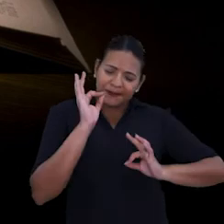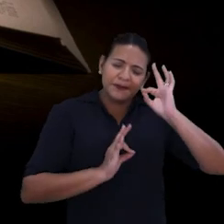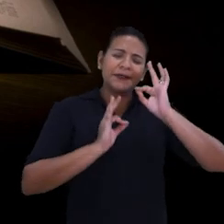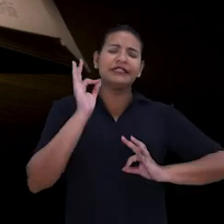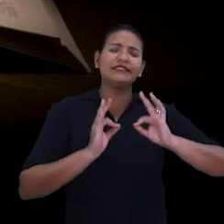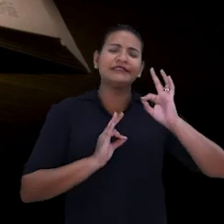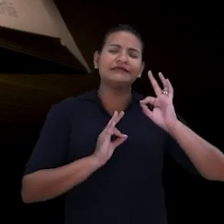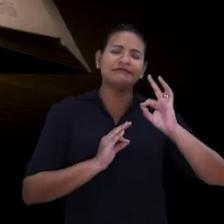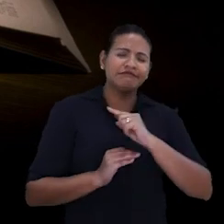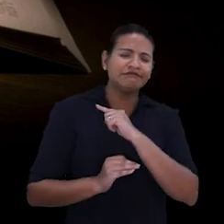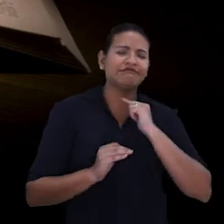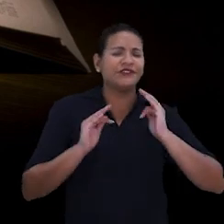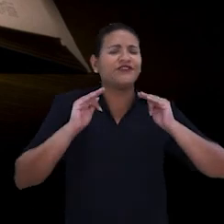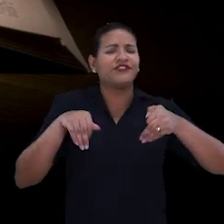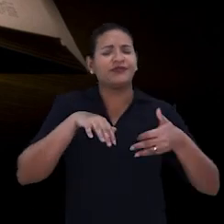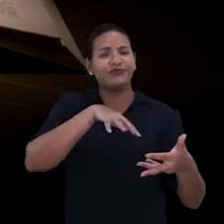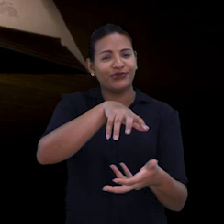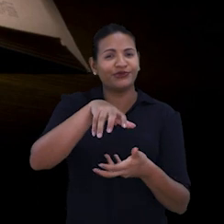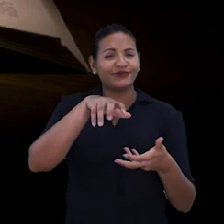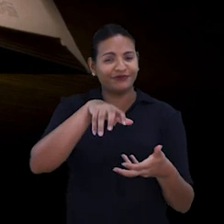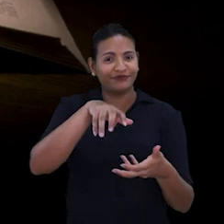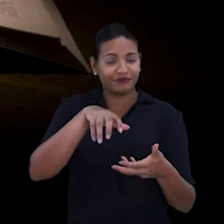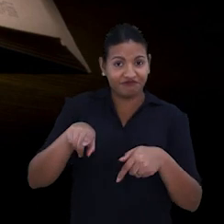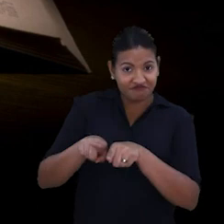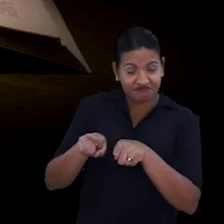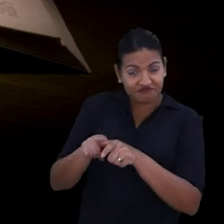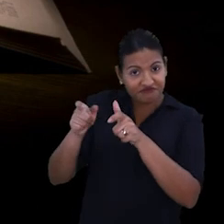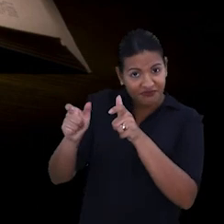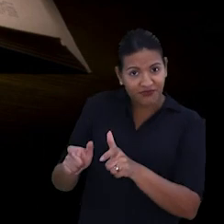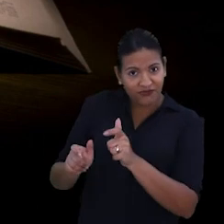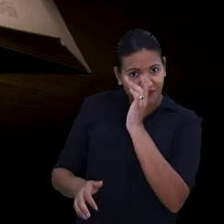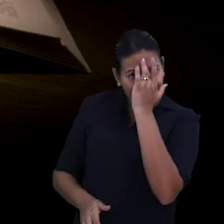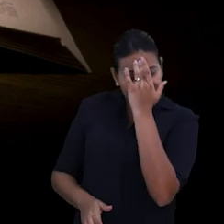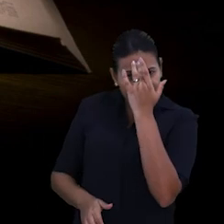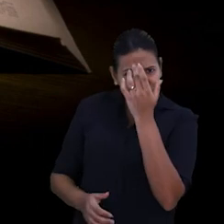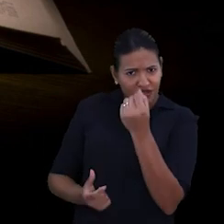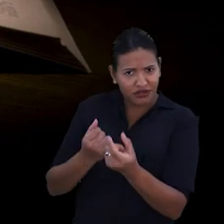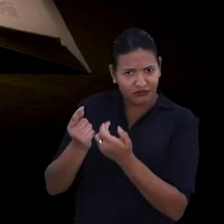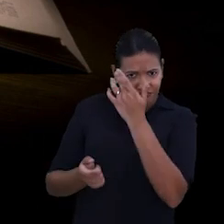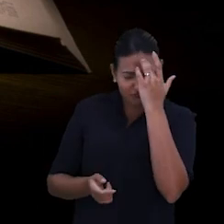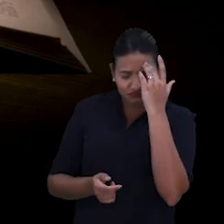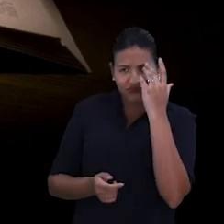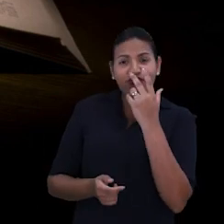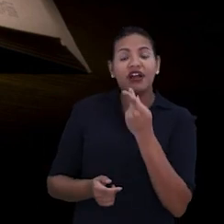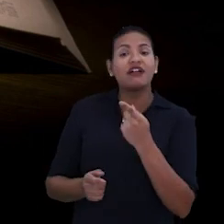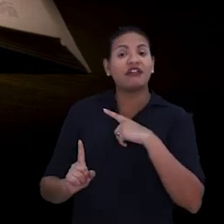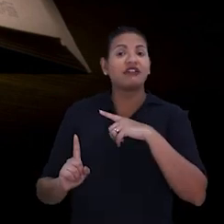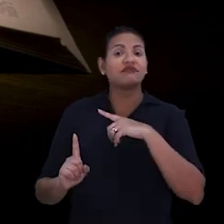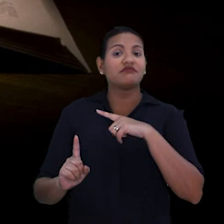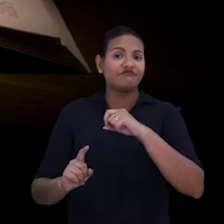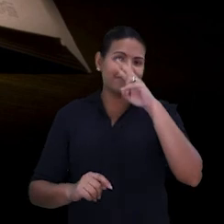Há mesmo alguns místicos, segundo o leio, que na Índia lançam flores ao fogo num rito de adoração.